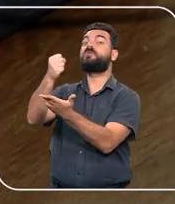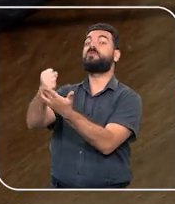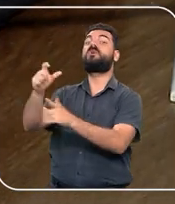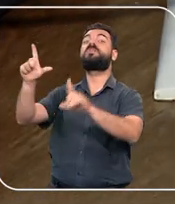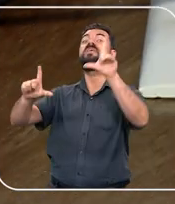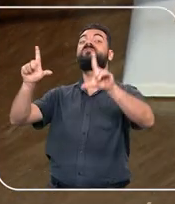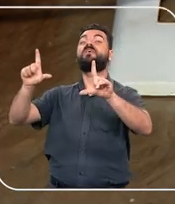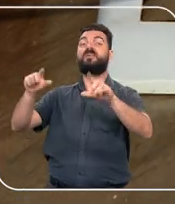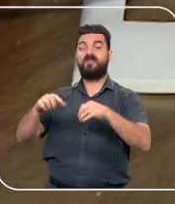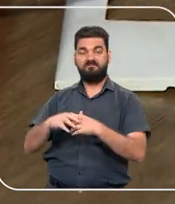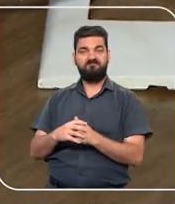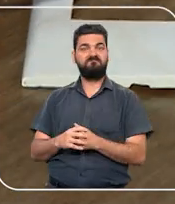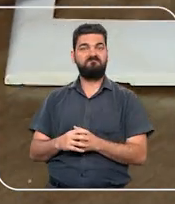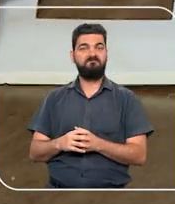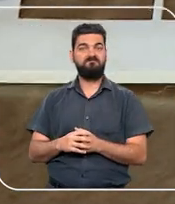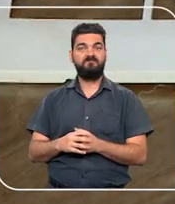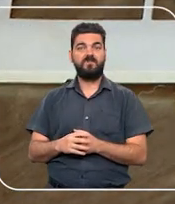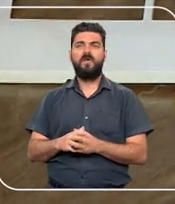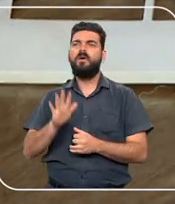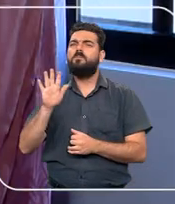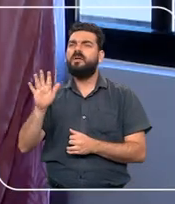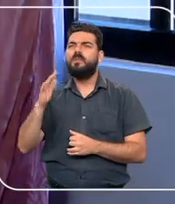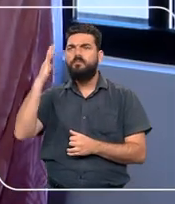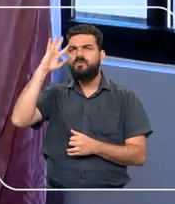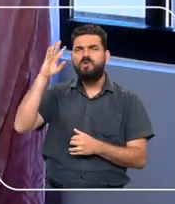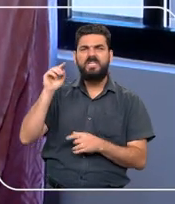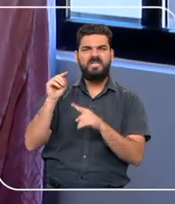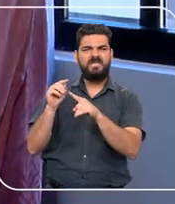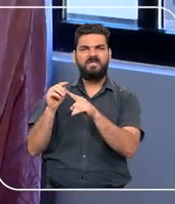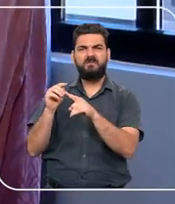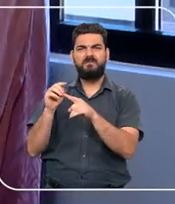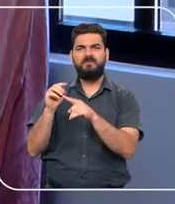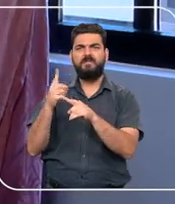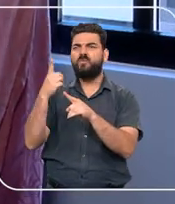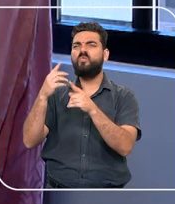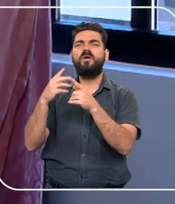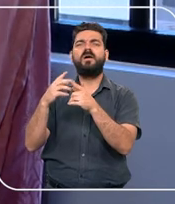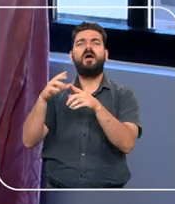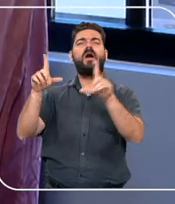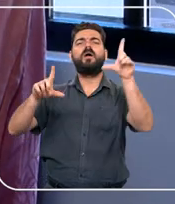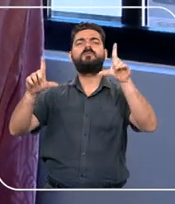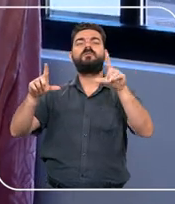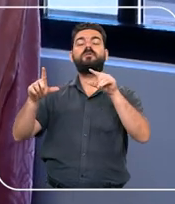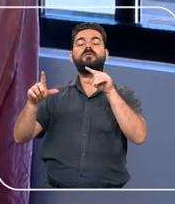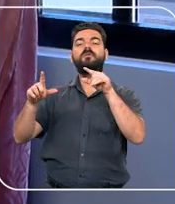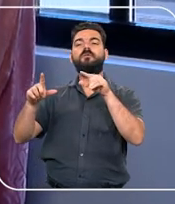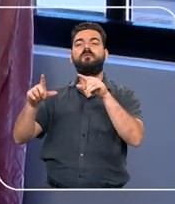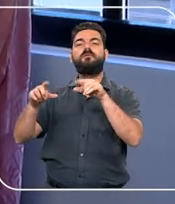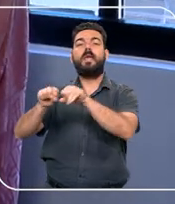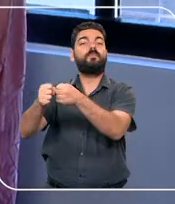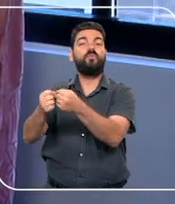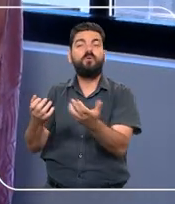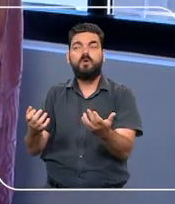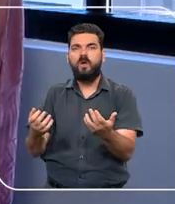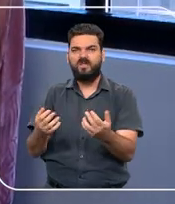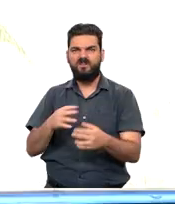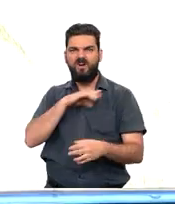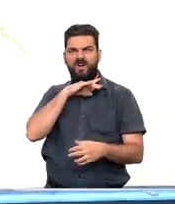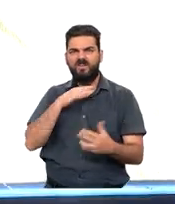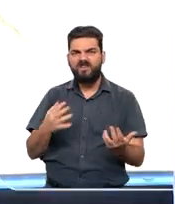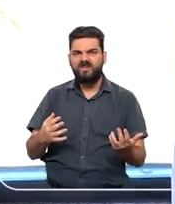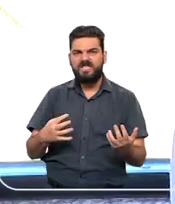também contratou a TV por assinatura mas não imaginou que um simples defeito no aparelho fornecido pela